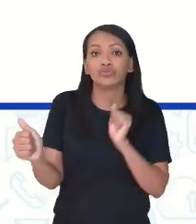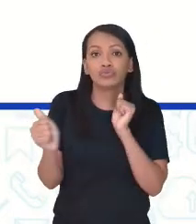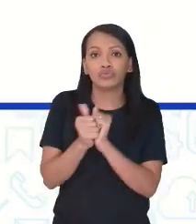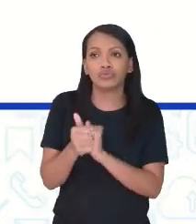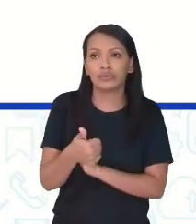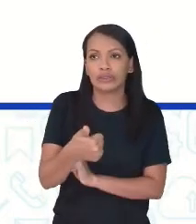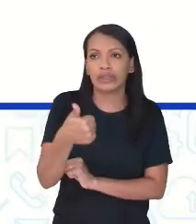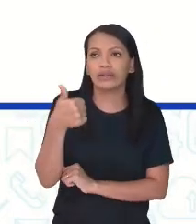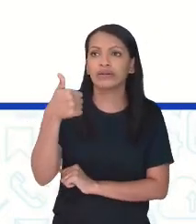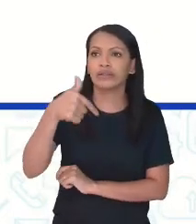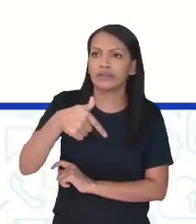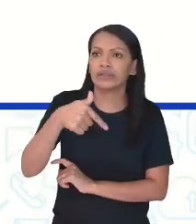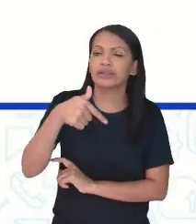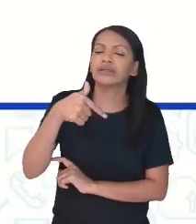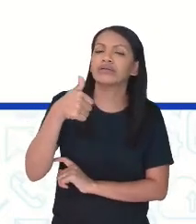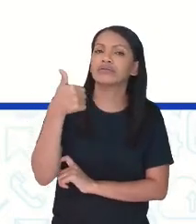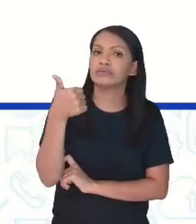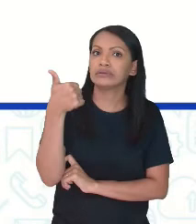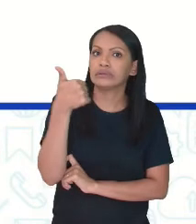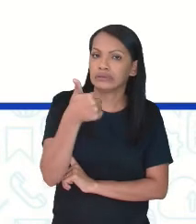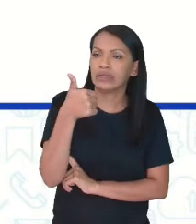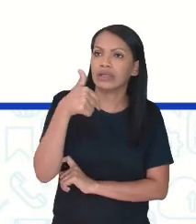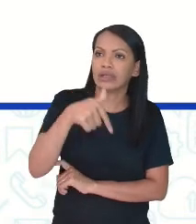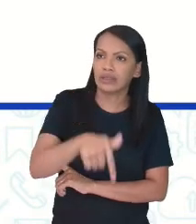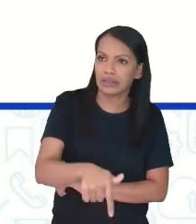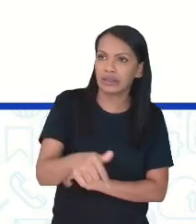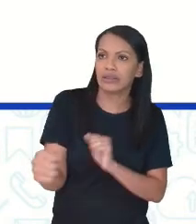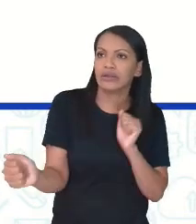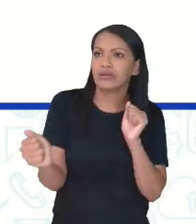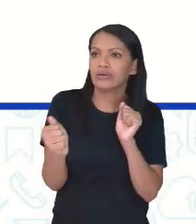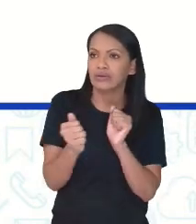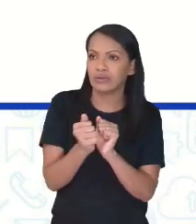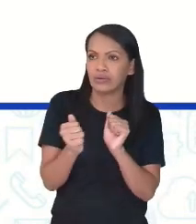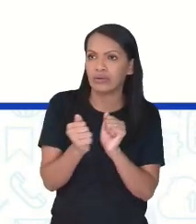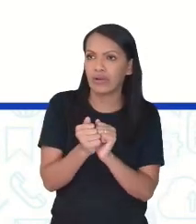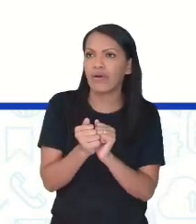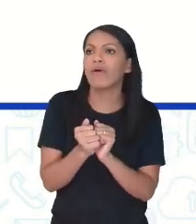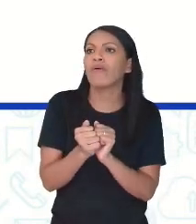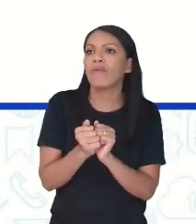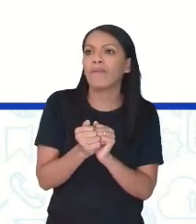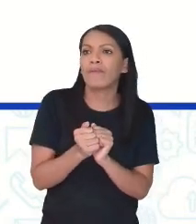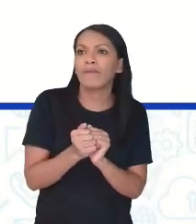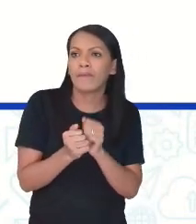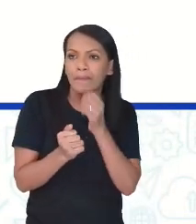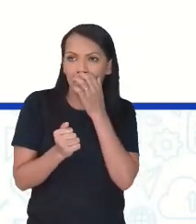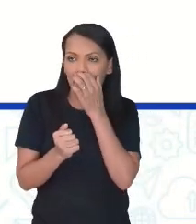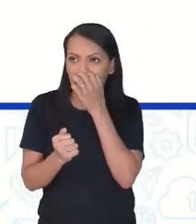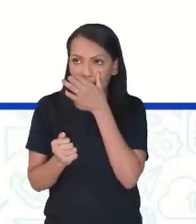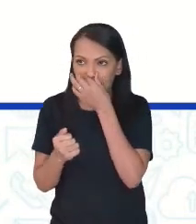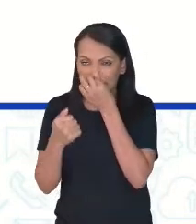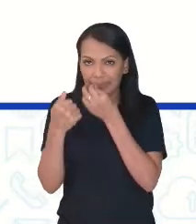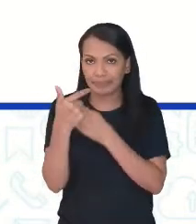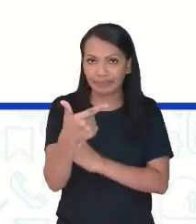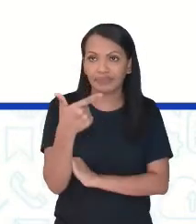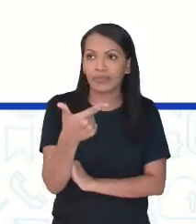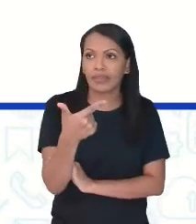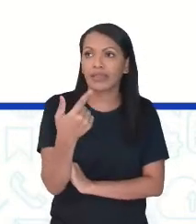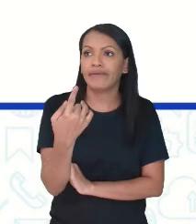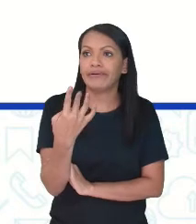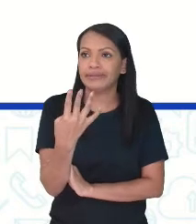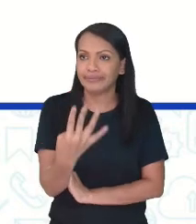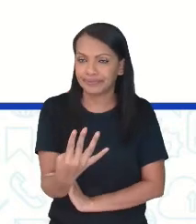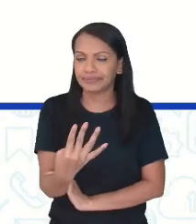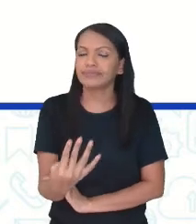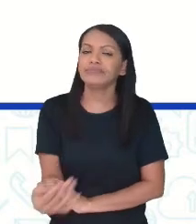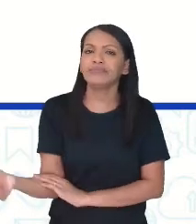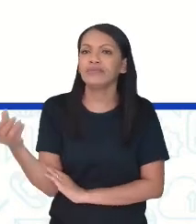de Pedro. Ela está certa? Vamos verificar? Para a gente fazer essa verificação aí, a gente vai pegar a quantidade